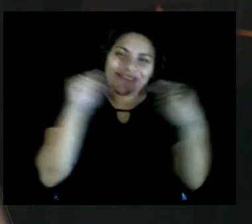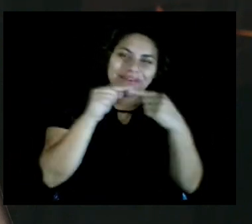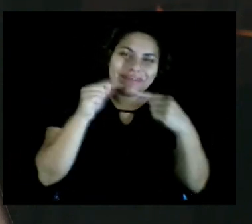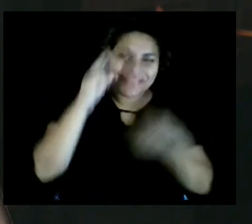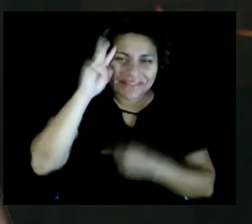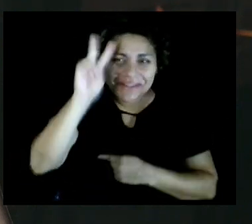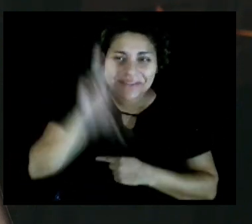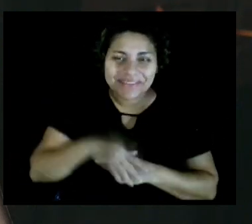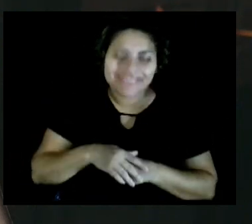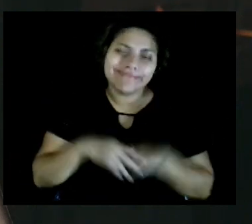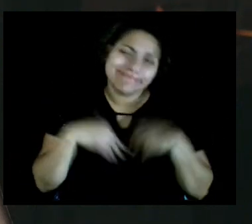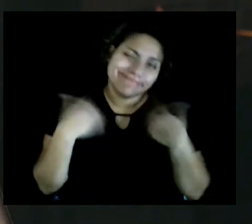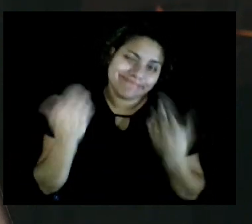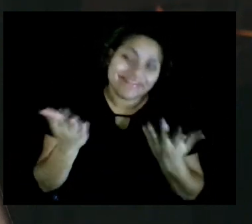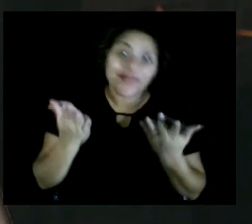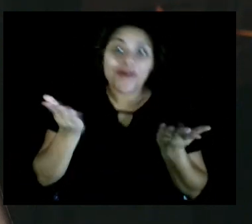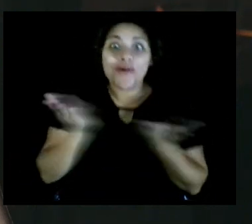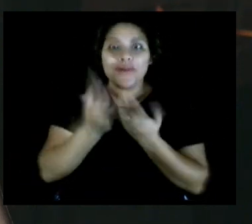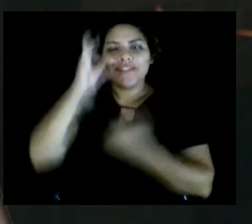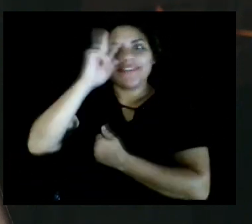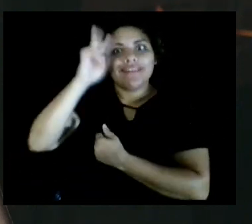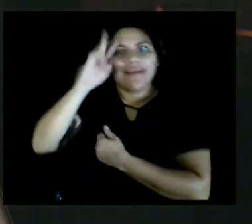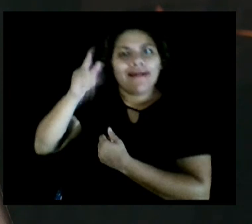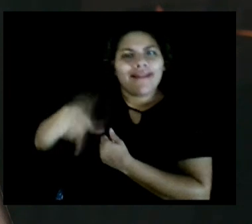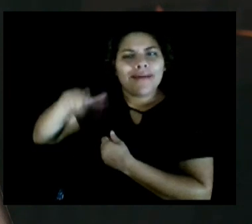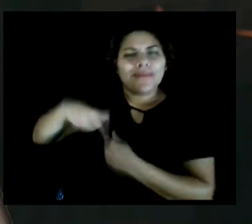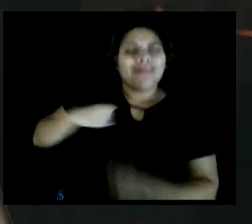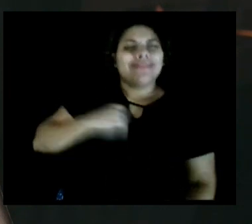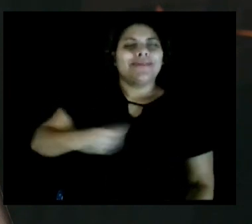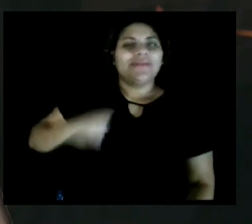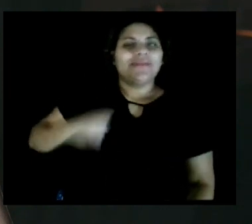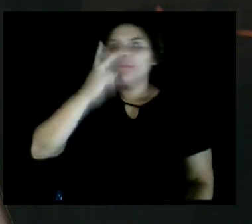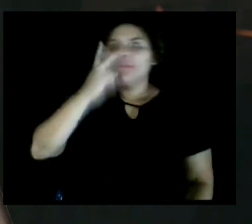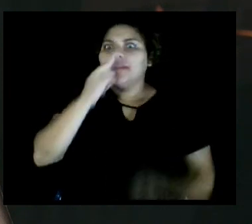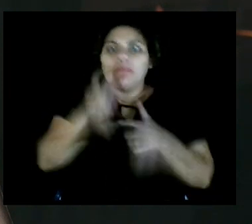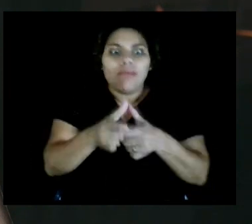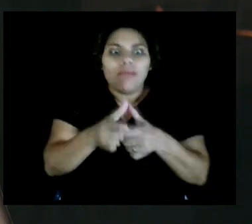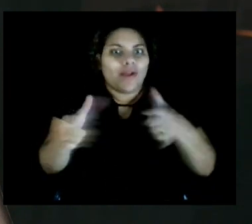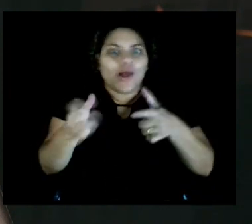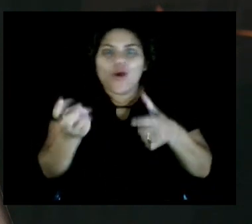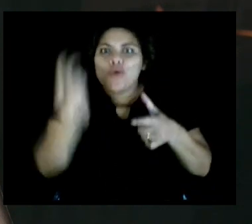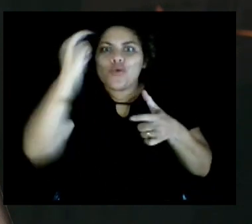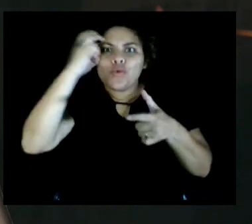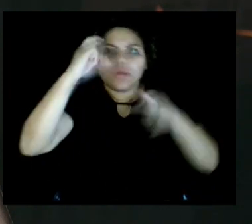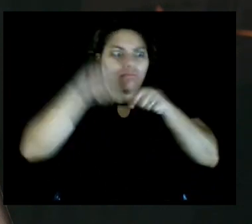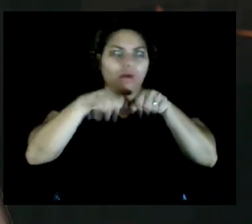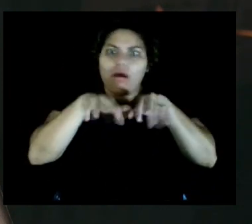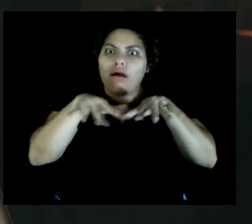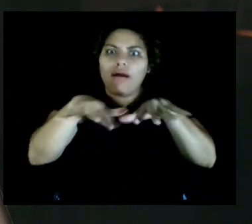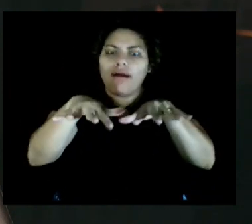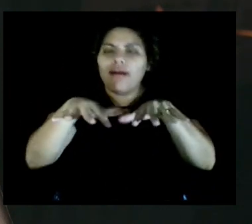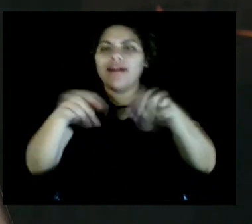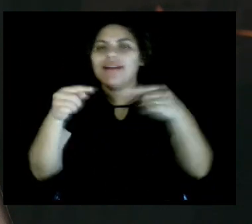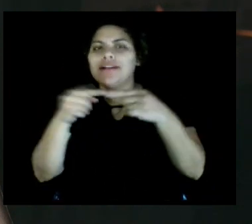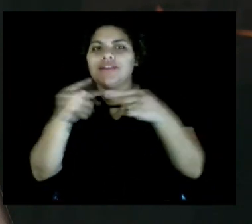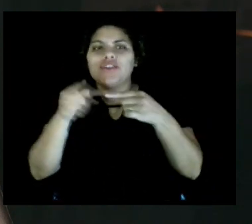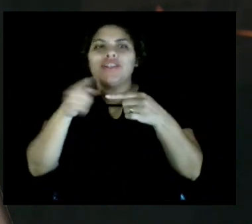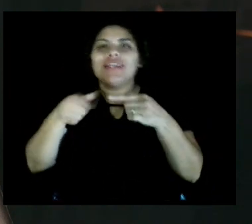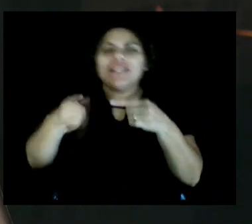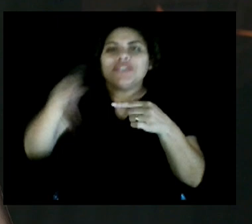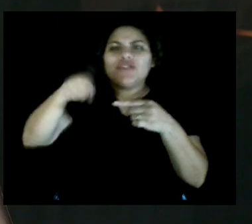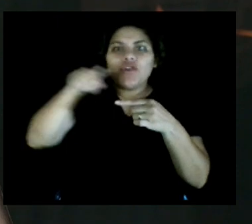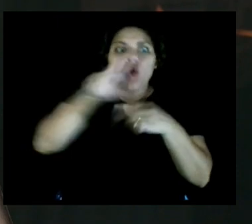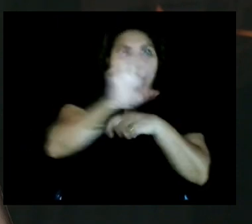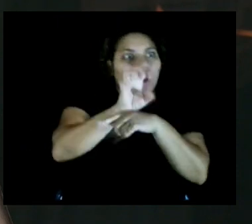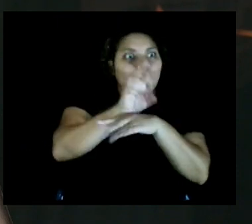tornado uma epidemia cultural, né? Impulsionando aí a criação de remakes, reboots e produtos